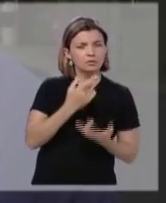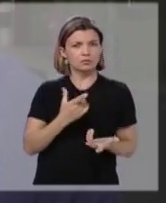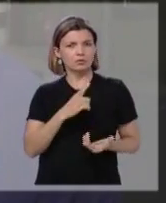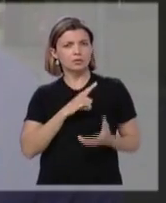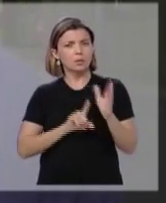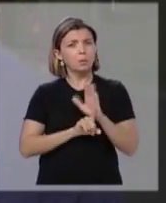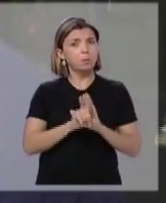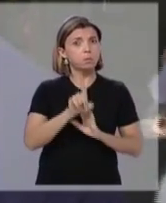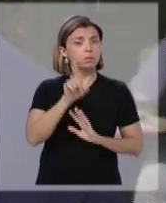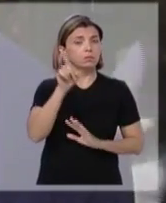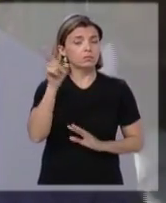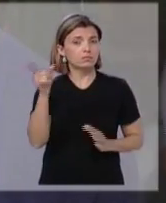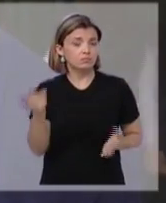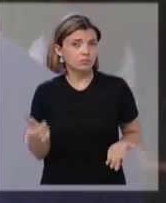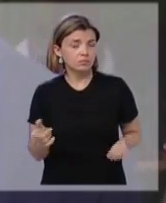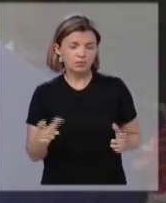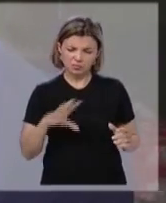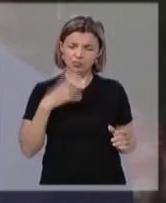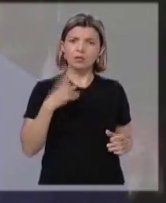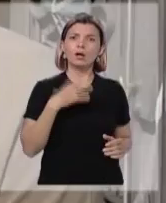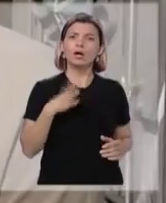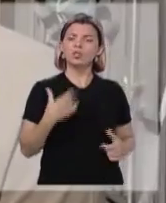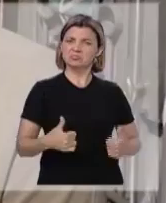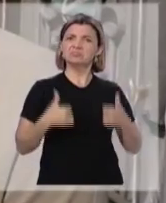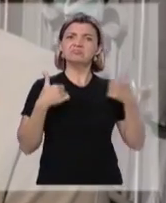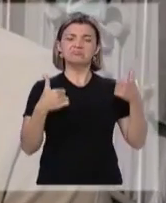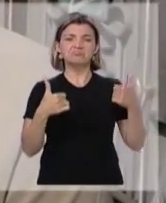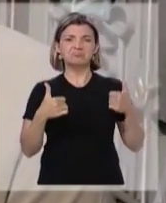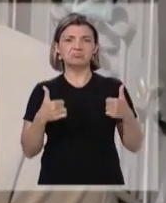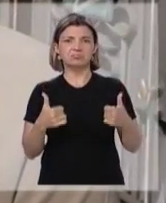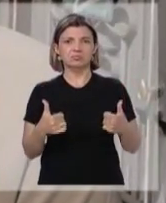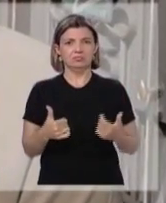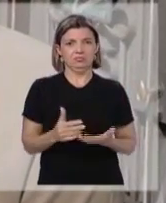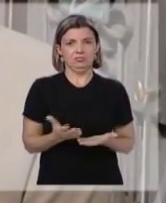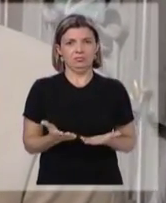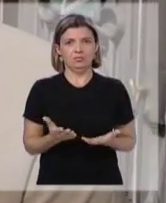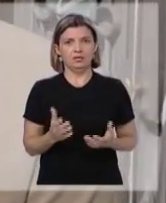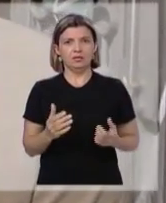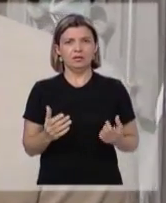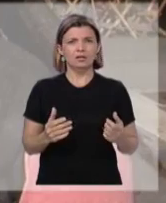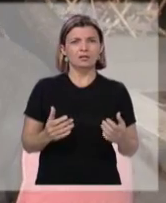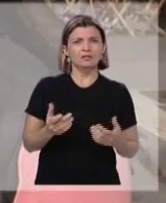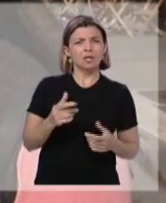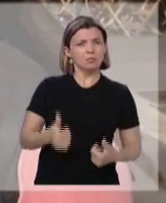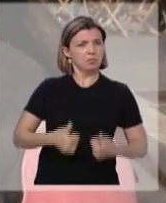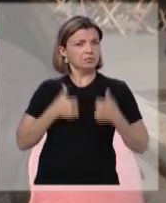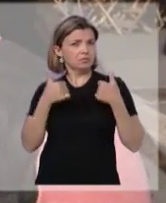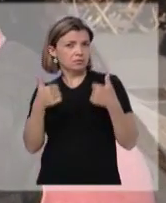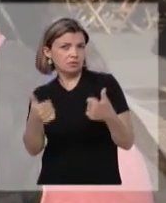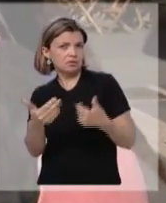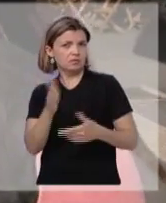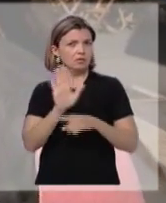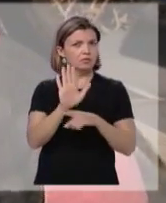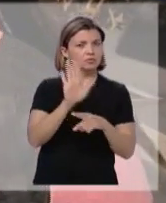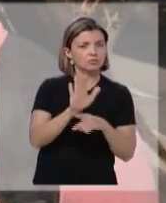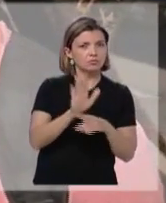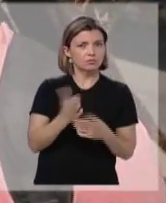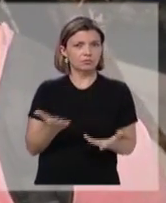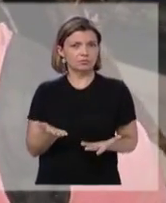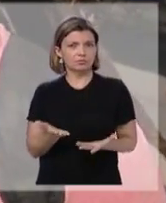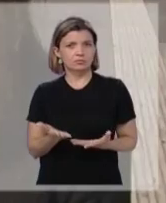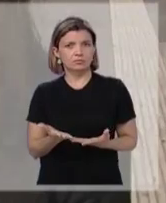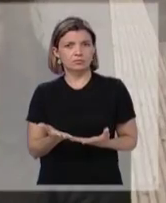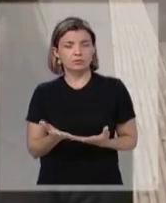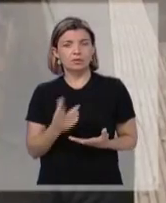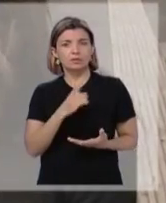eólica. Forças atômicas. Forças nucleares. É ter disposição para estar de bem com a vida. E... energia, para passar uma energia positiva